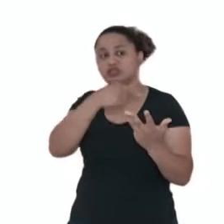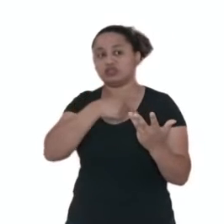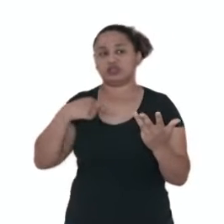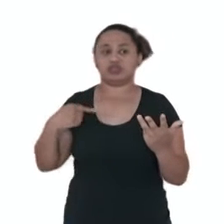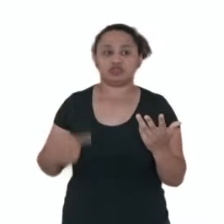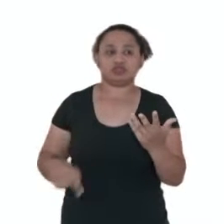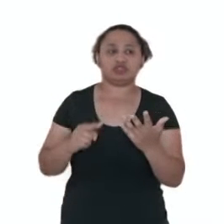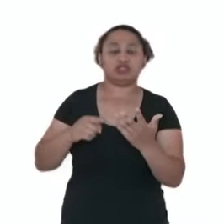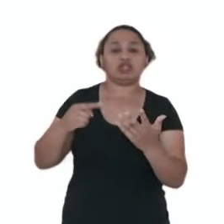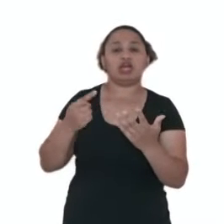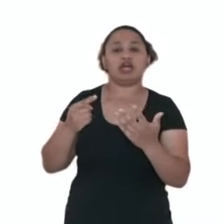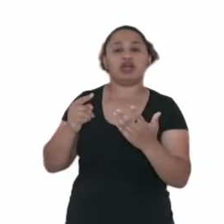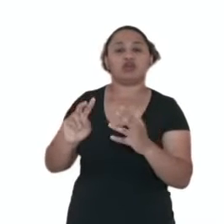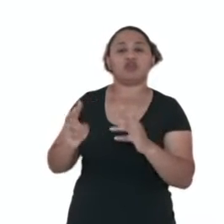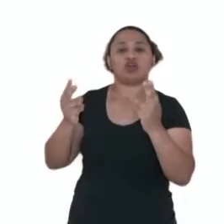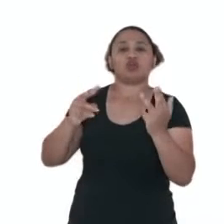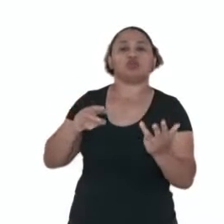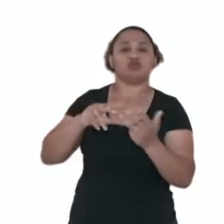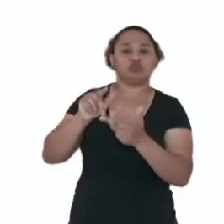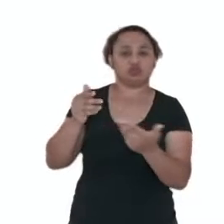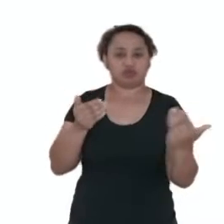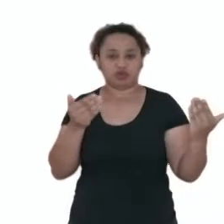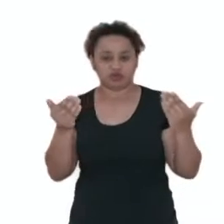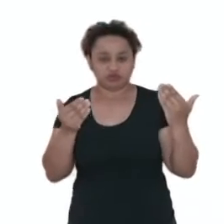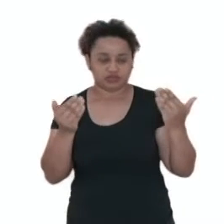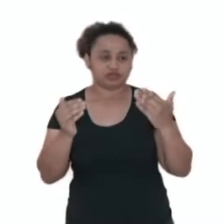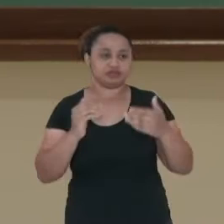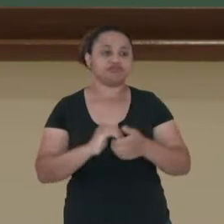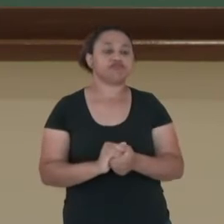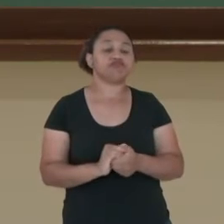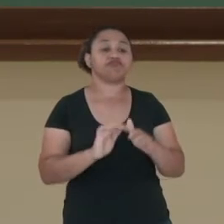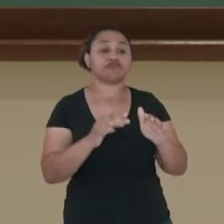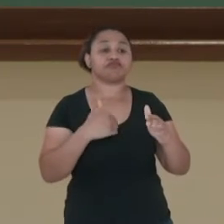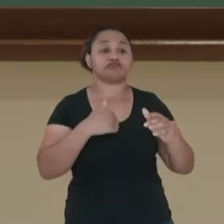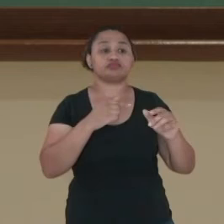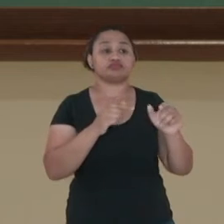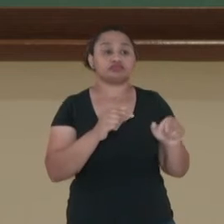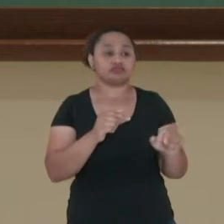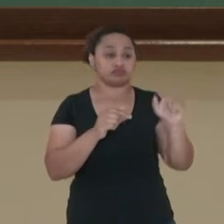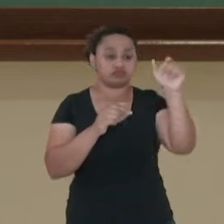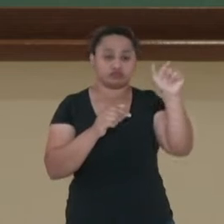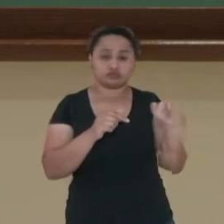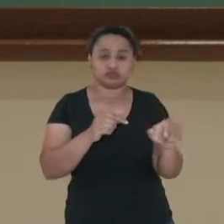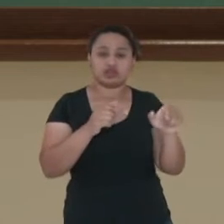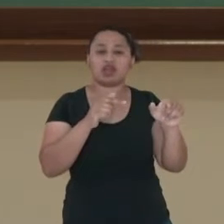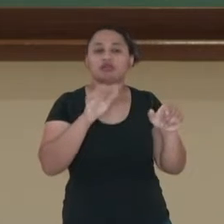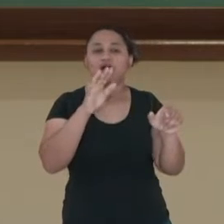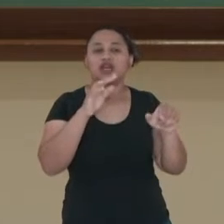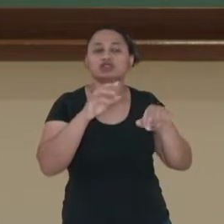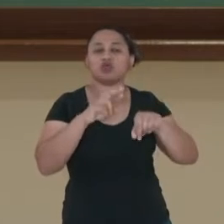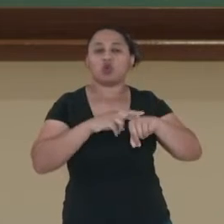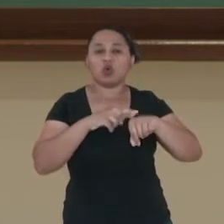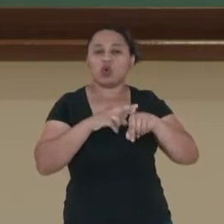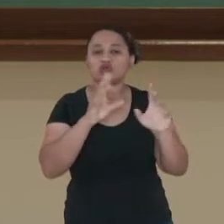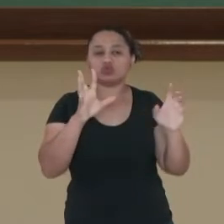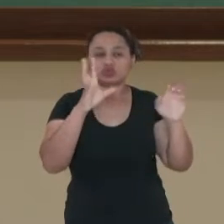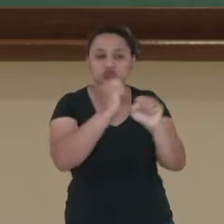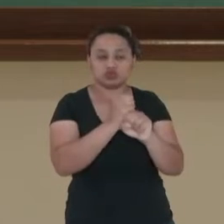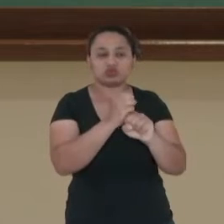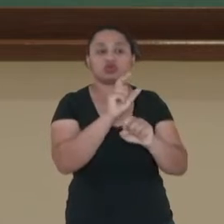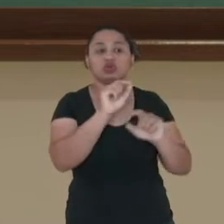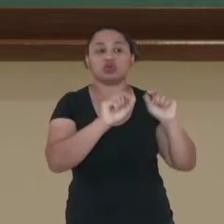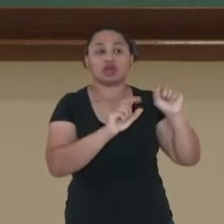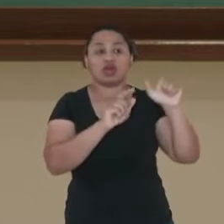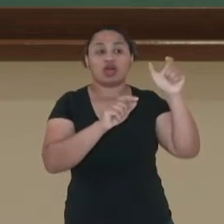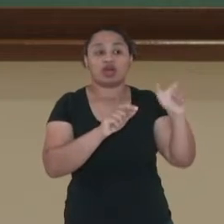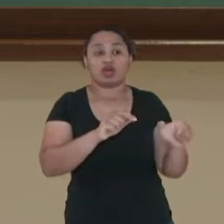com a média mundial. Então, nessa primeira coluna aqui, mais escurinha, nós temos aqui a questão